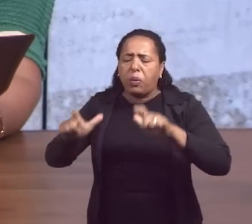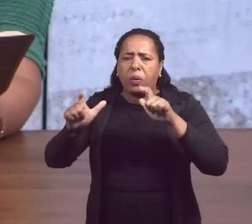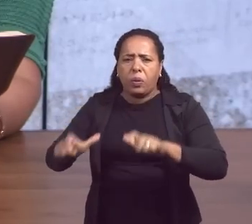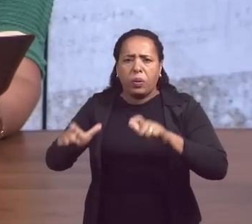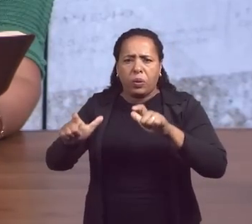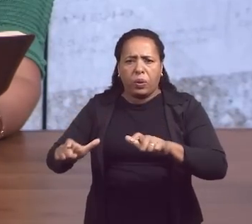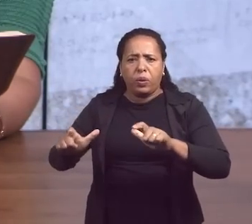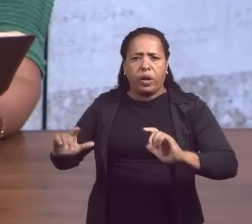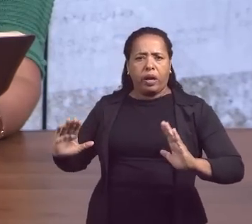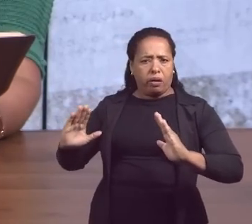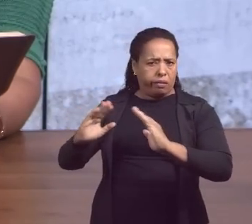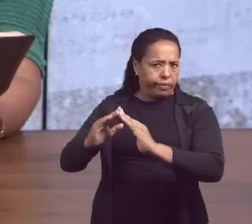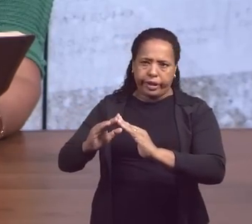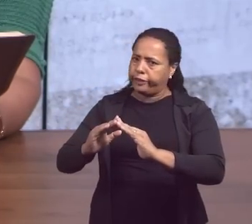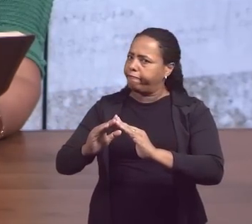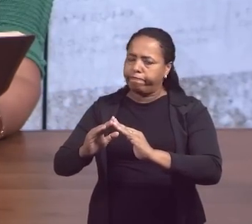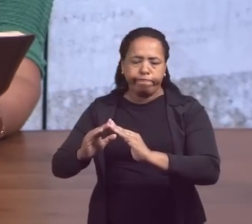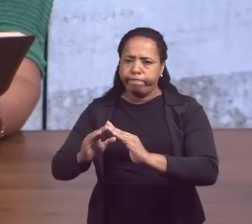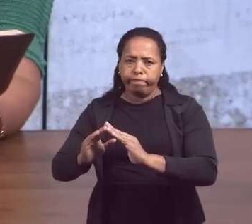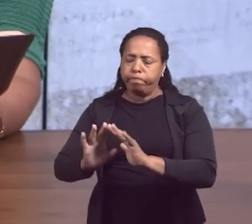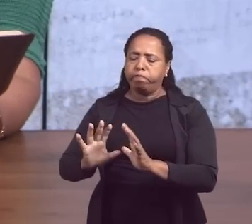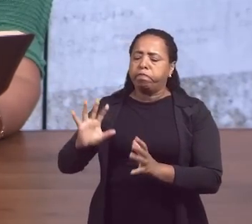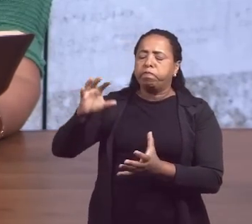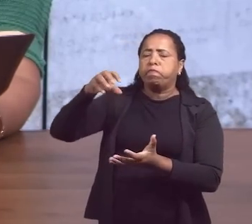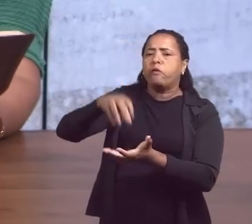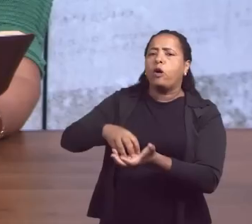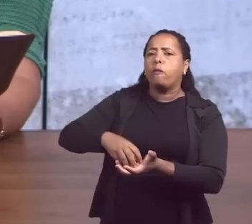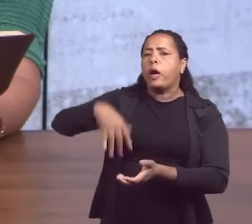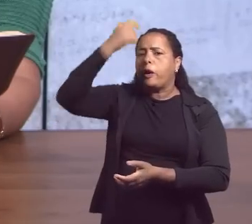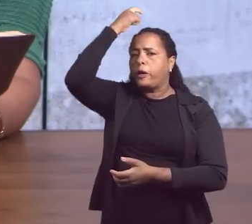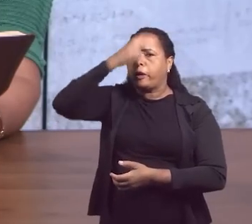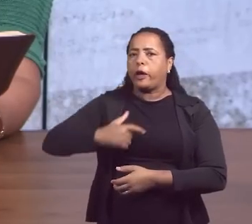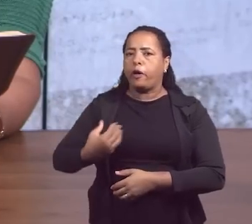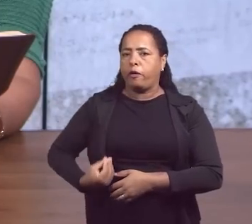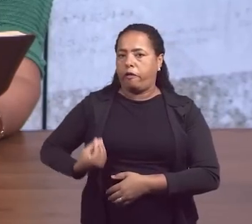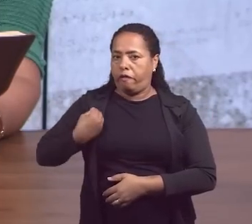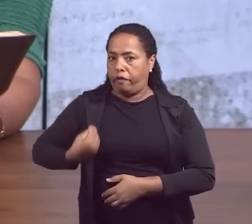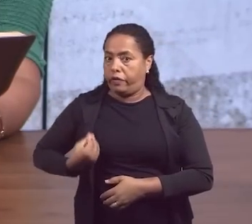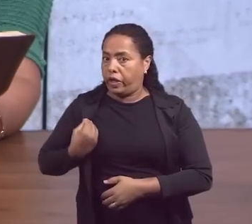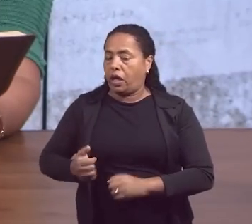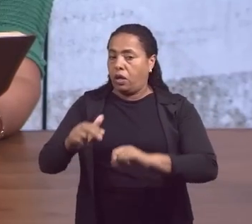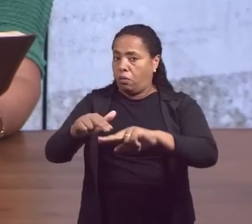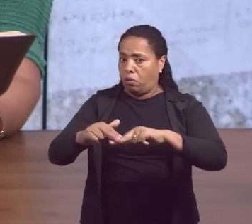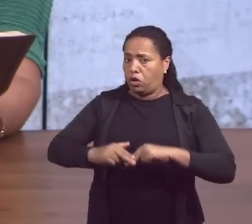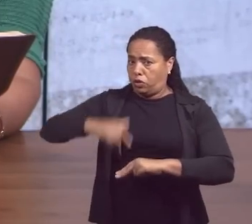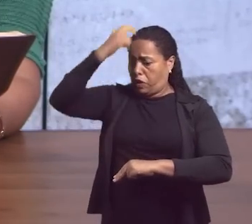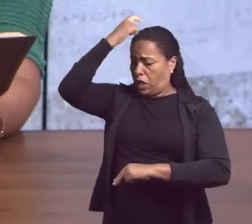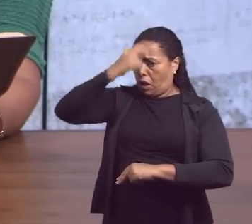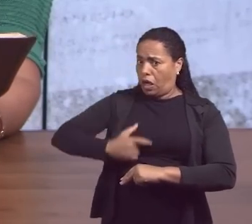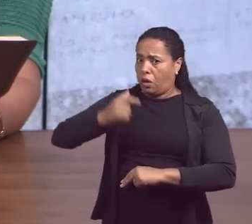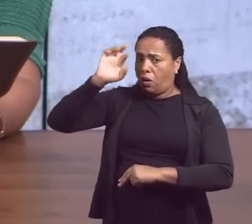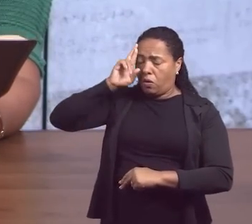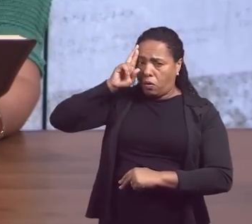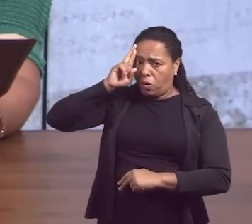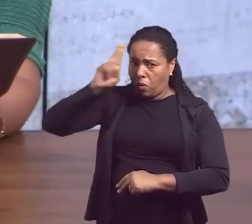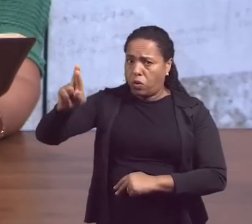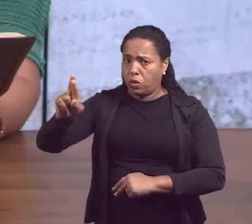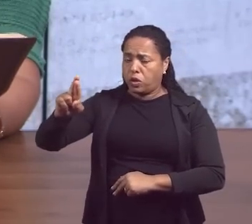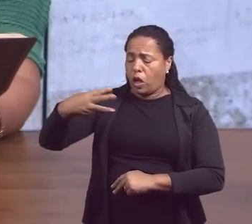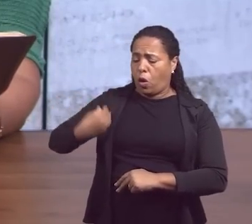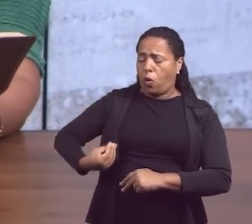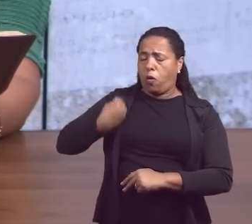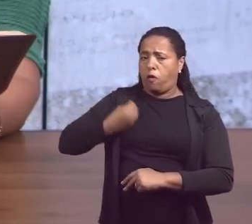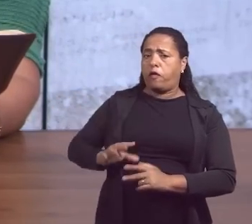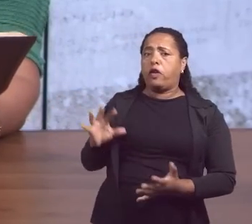vós habitareis, no meio da qual eu habitarei, pois eu, o Senhor, habito